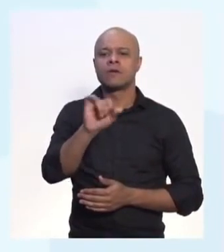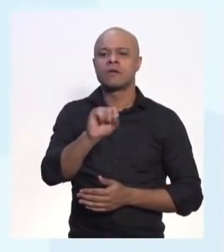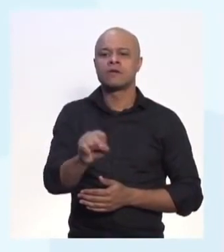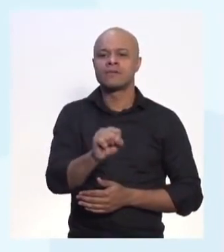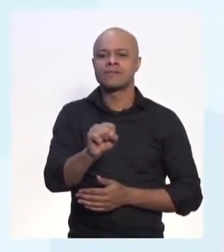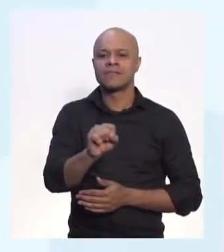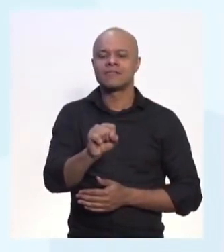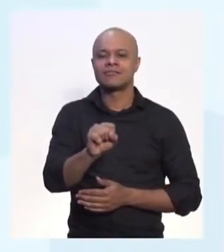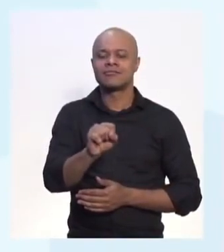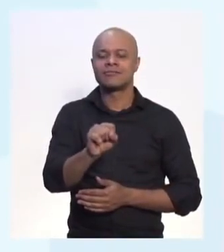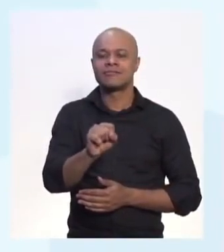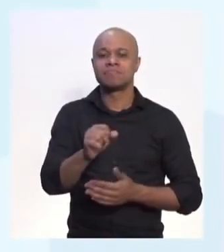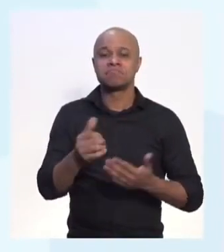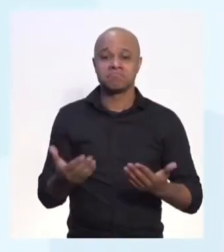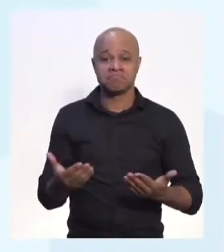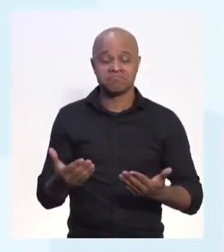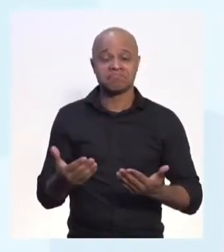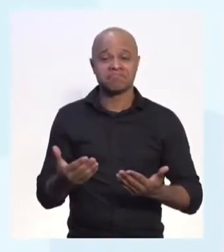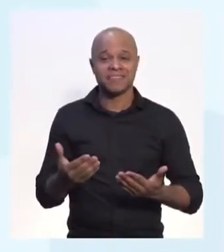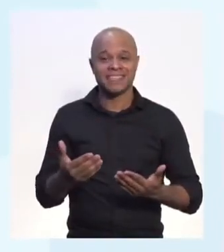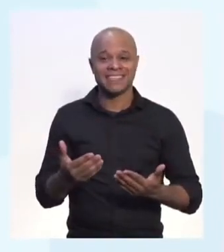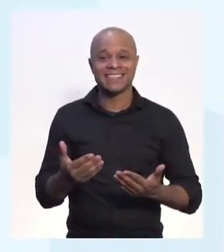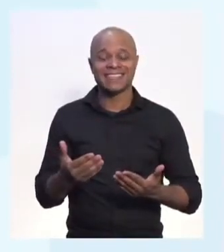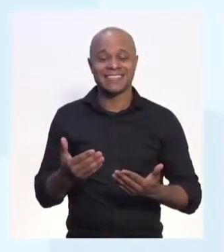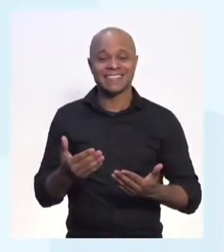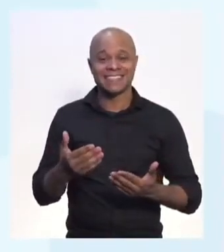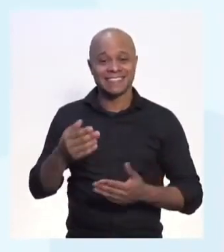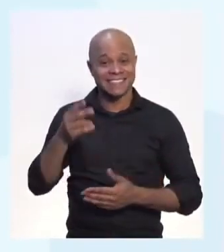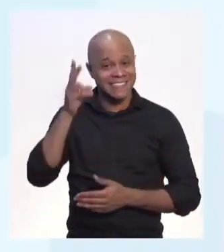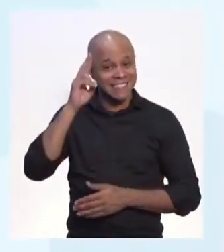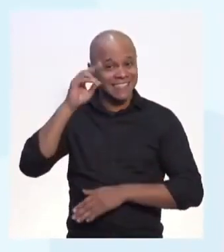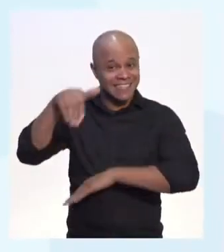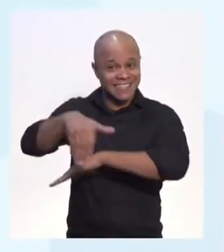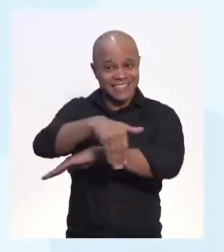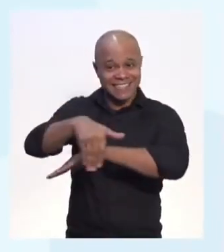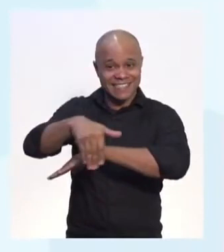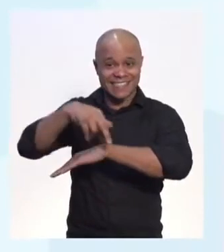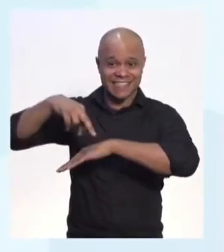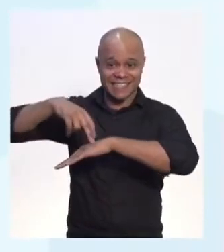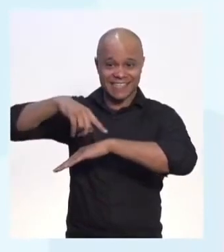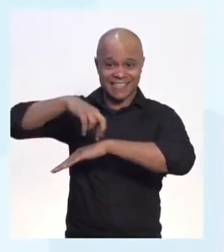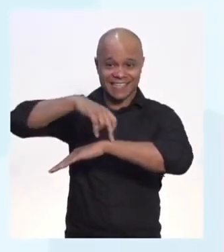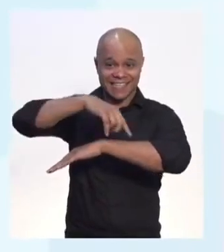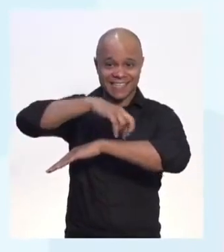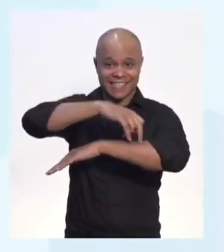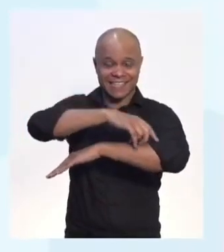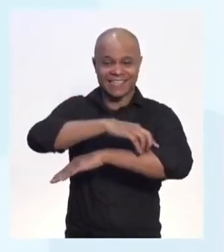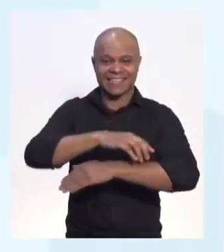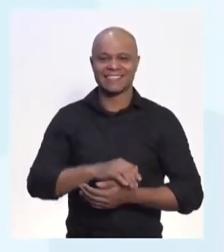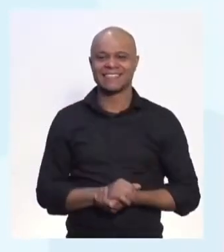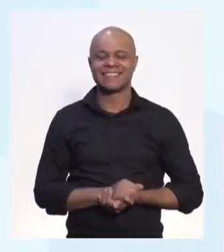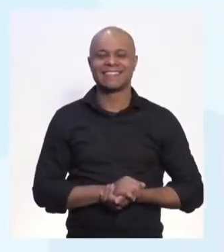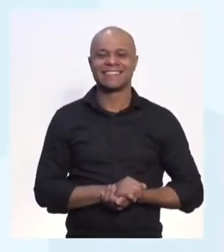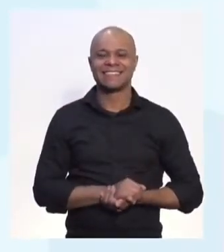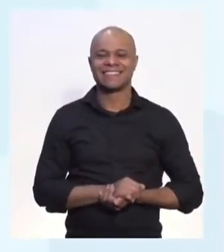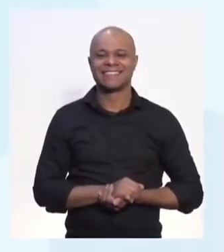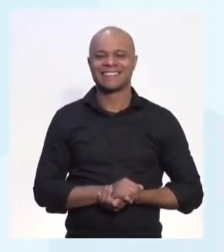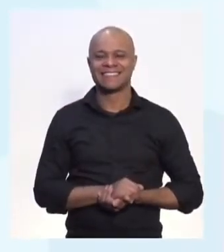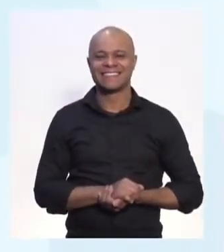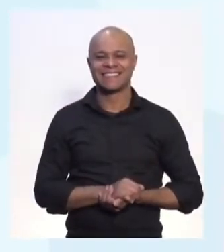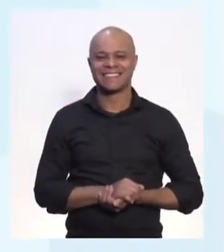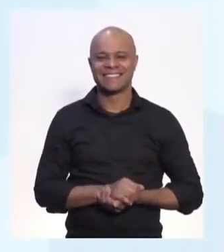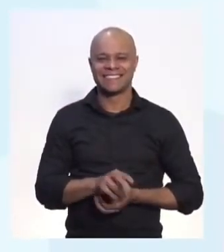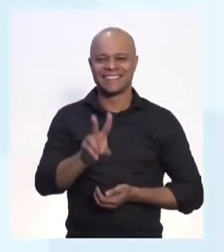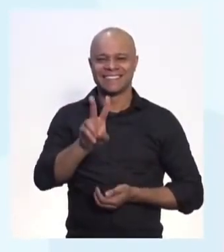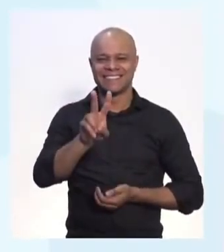né? Opa, transversal, gente. Lembra da calçada, né? Radica. Beleza. 1 ou 2?